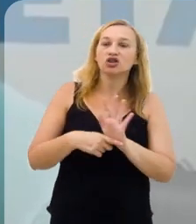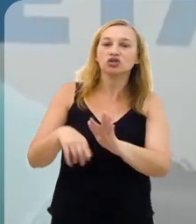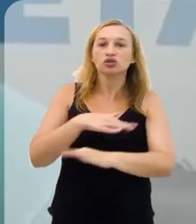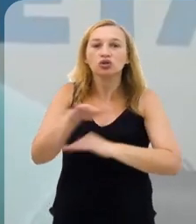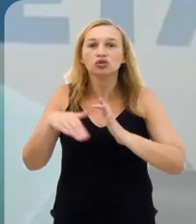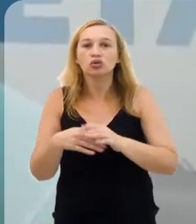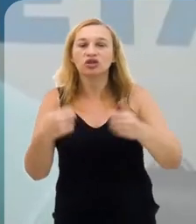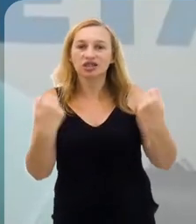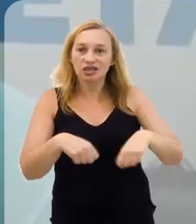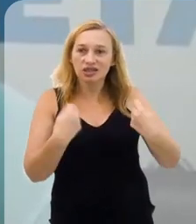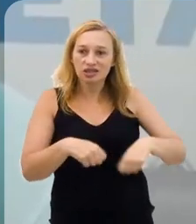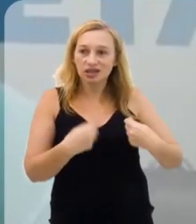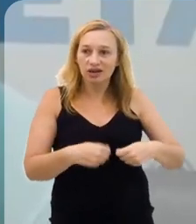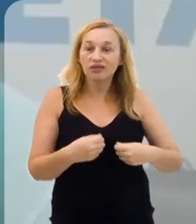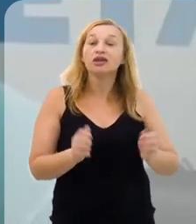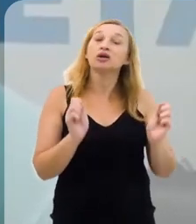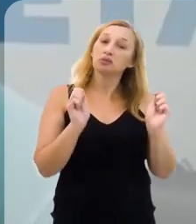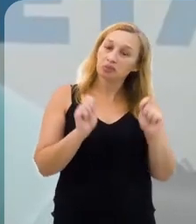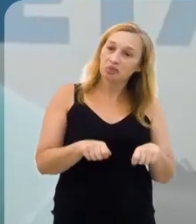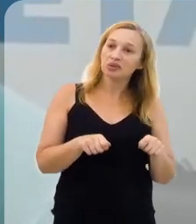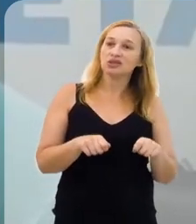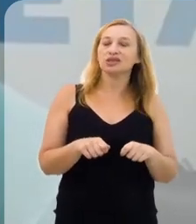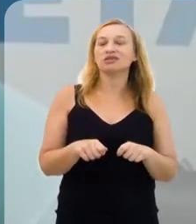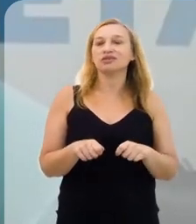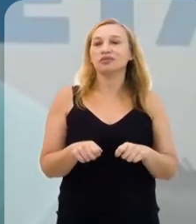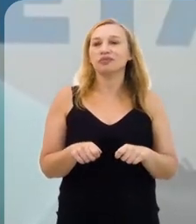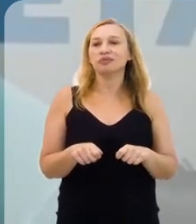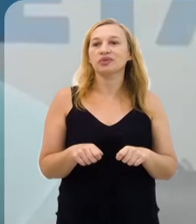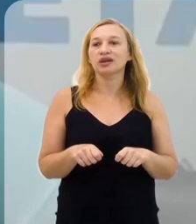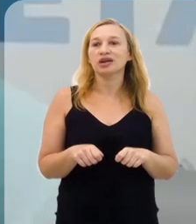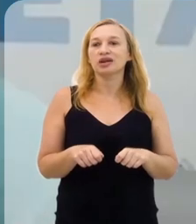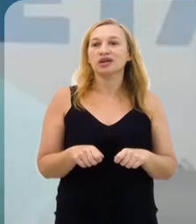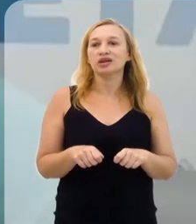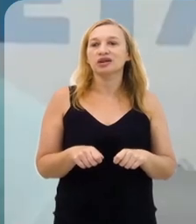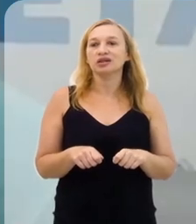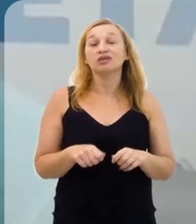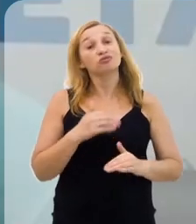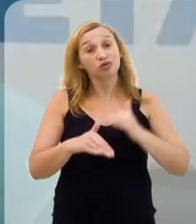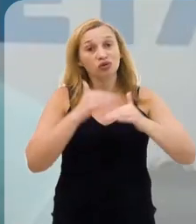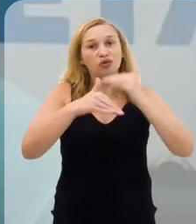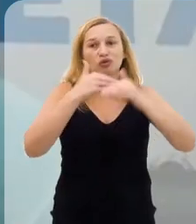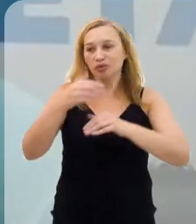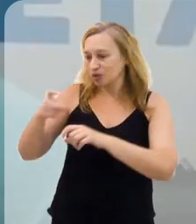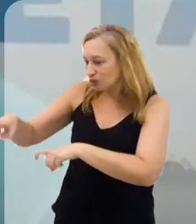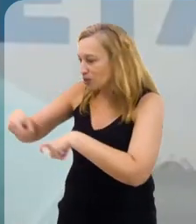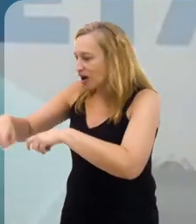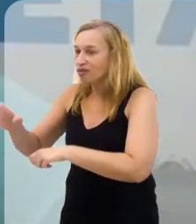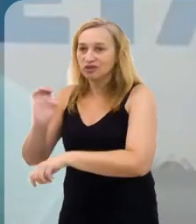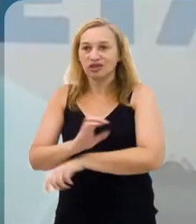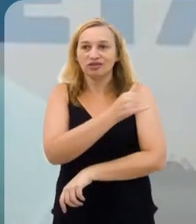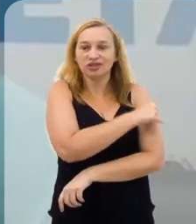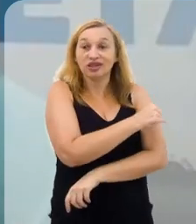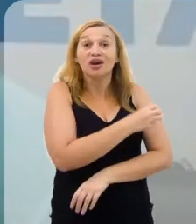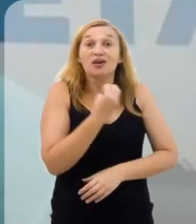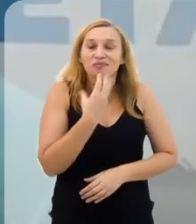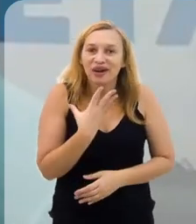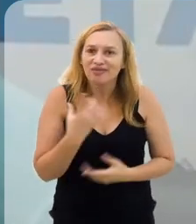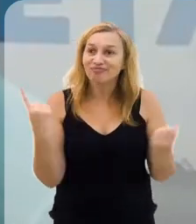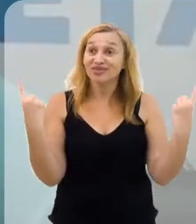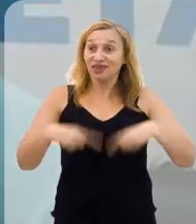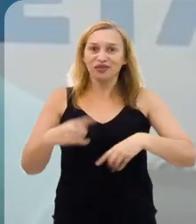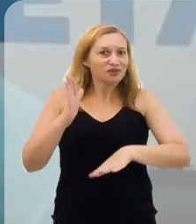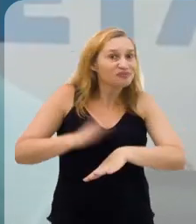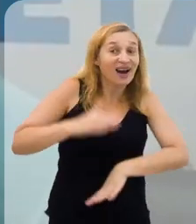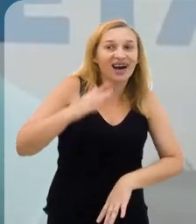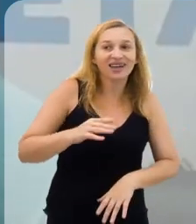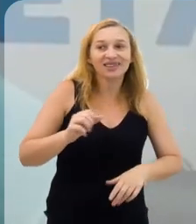da atividade rural, atendendo, assim, a todas as necessidades, dentro do que for possível, no